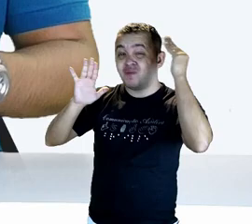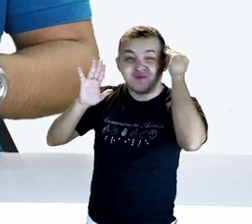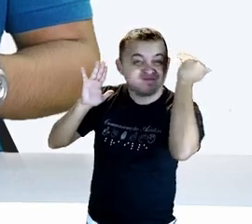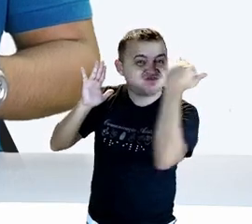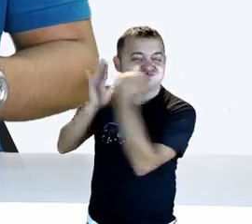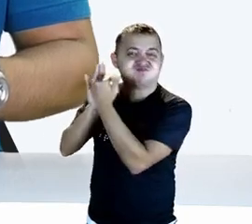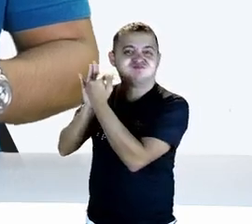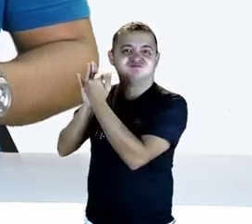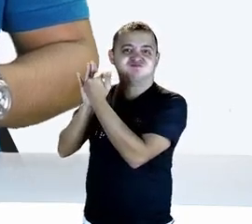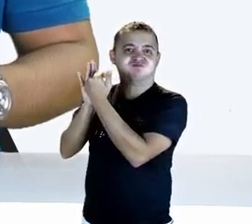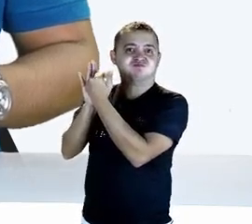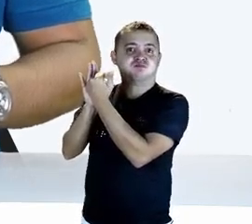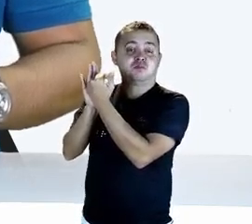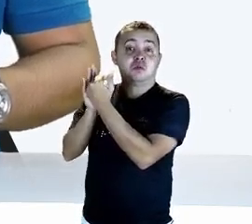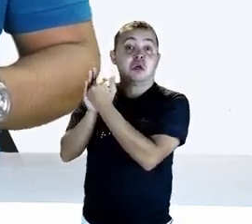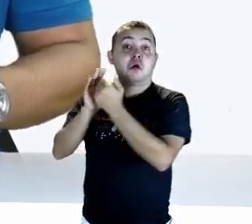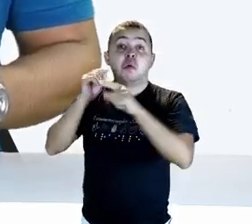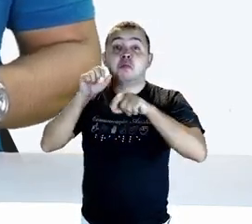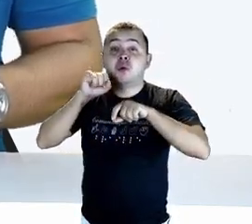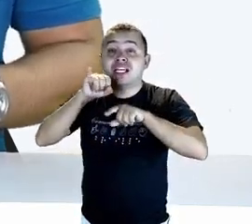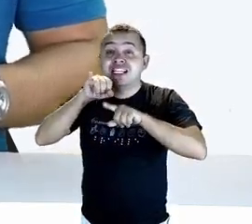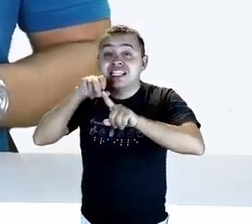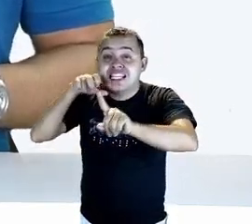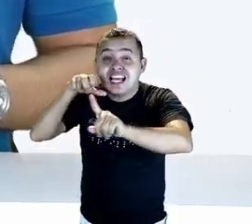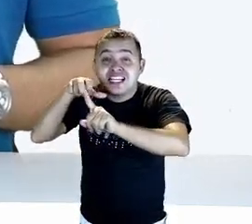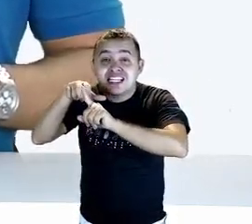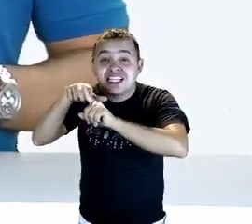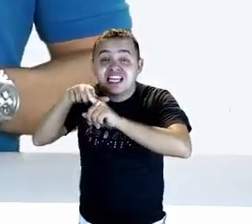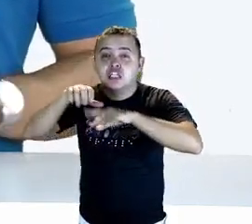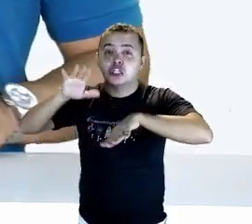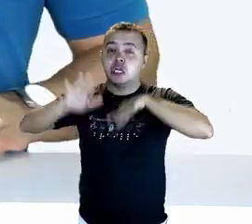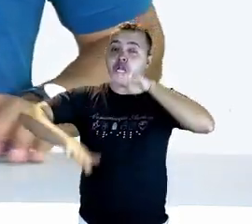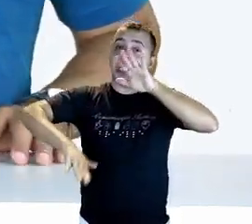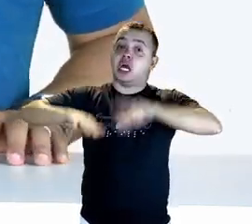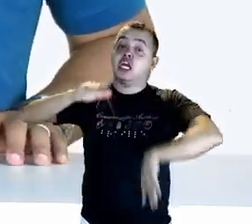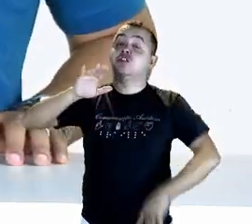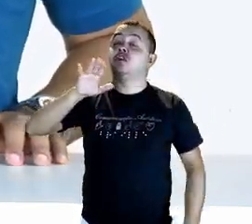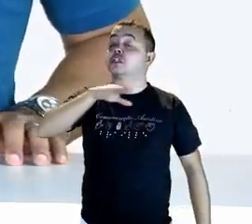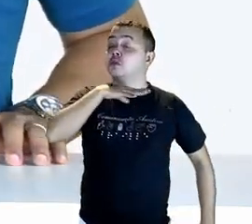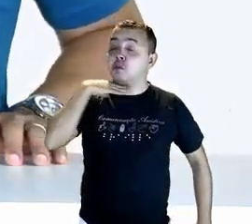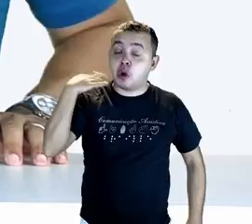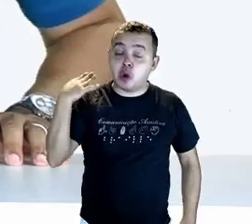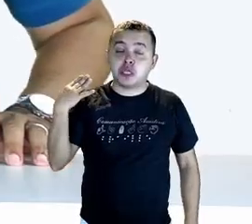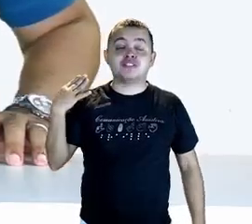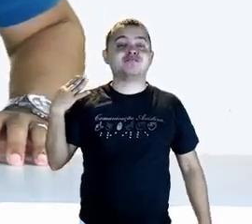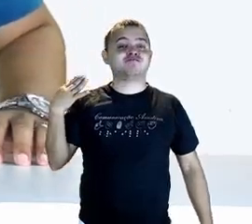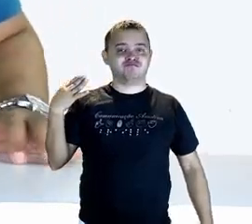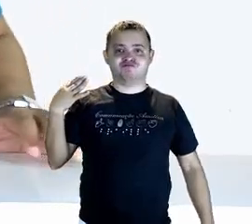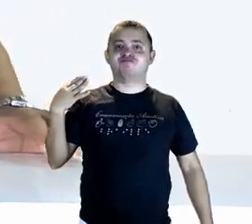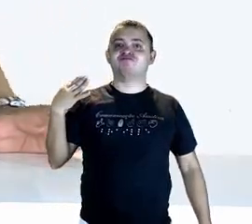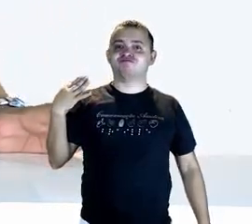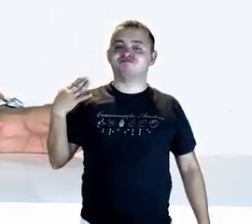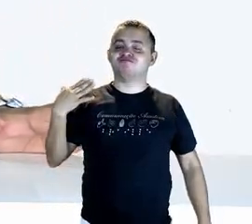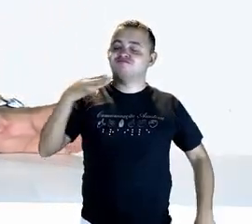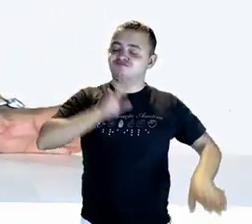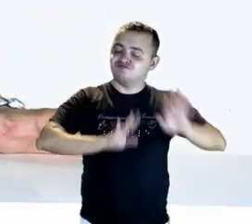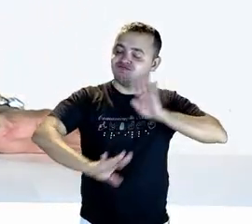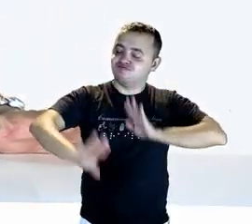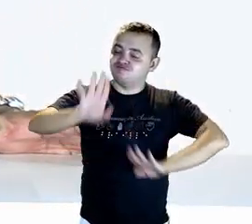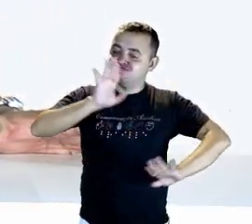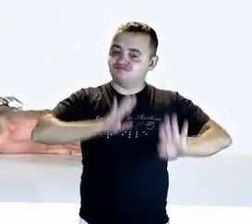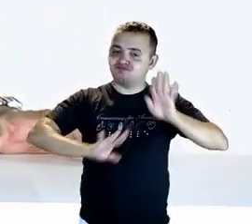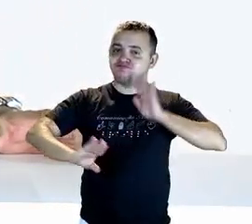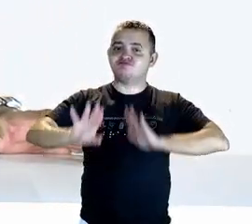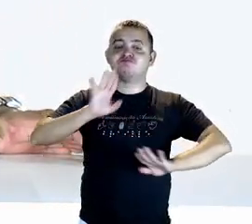evento desse daqui, ele está à espreita para aqueles que não trabalham com segurança. Perfeito? E